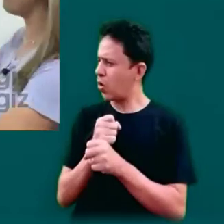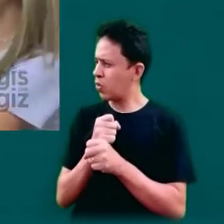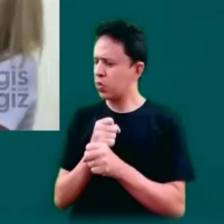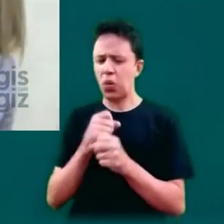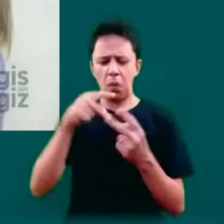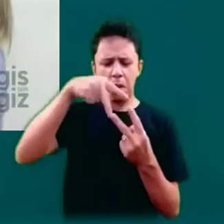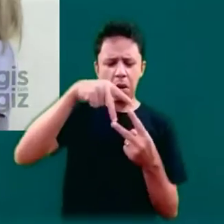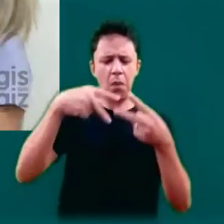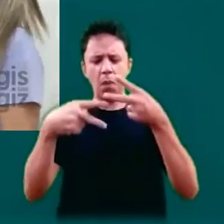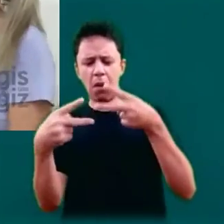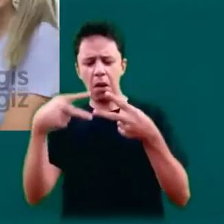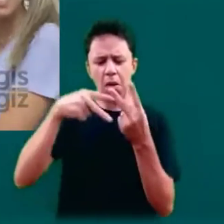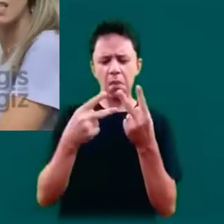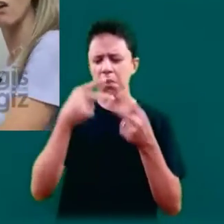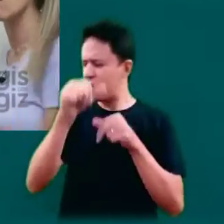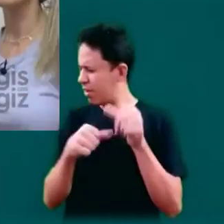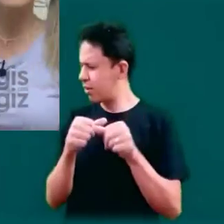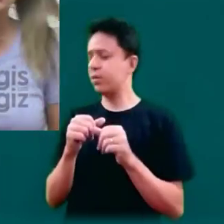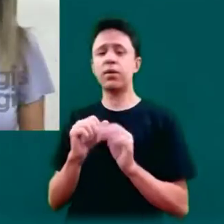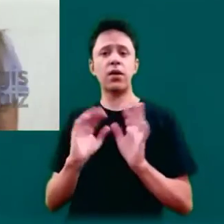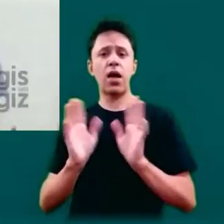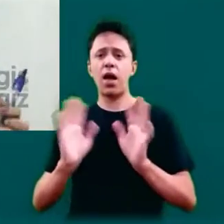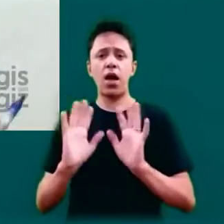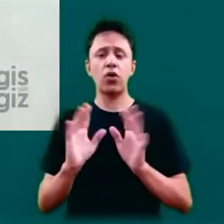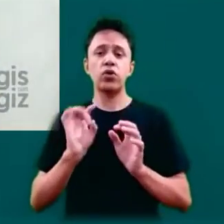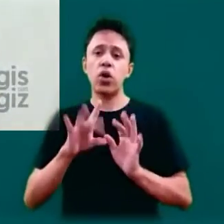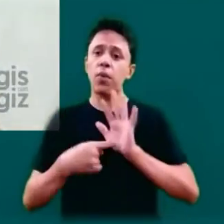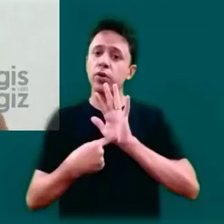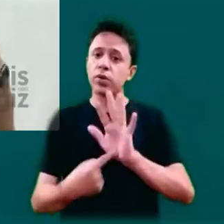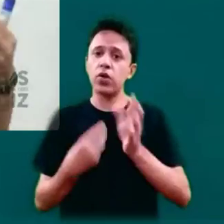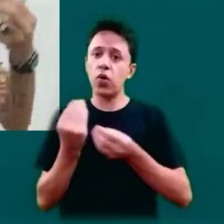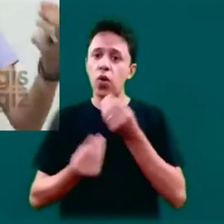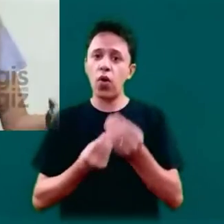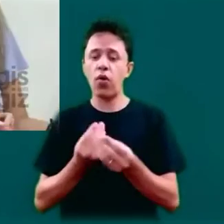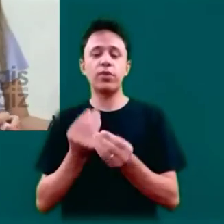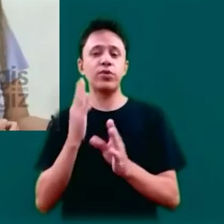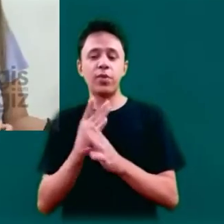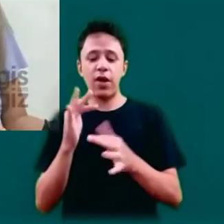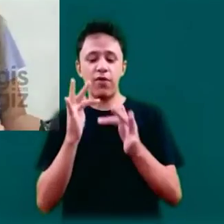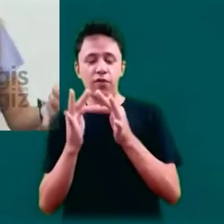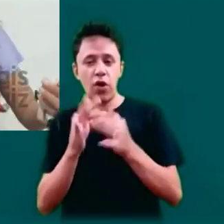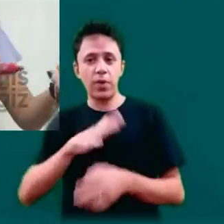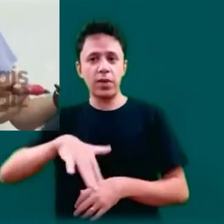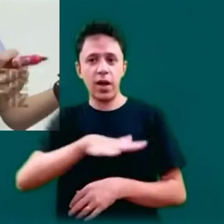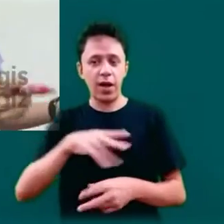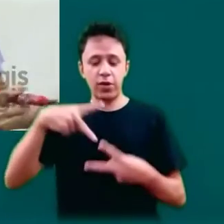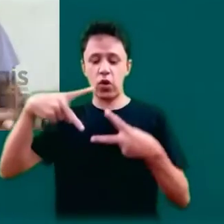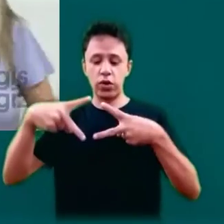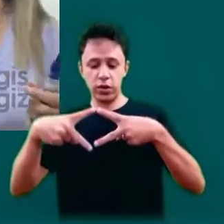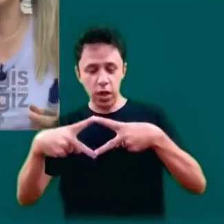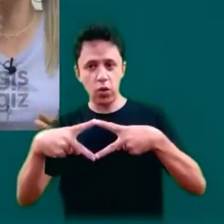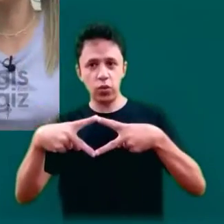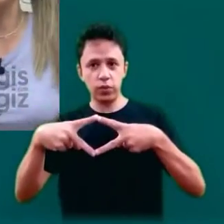cálculo aqui, mexendo nisso daqui e chegar nesse cálculo? Não, gente. Eu só tô mostrando pra você como eu cheguei na fórmula da área de um